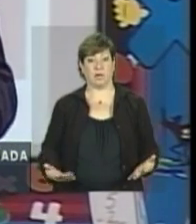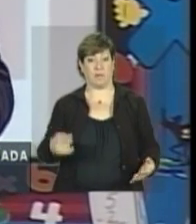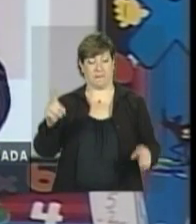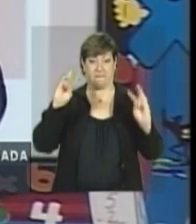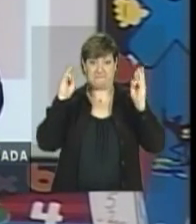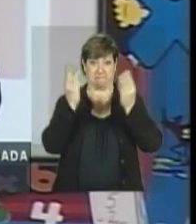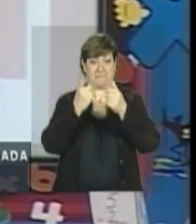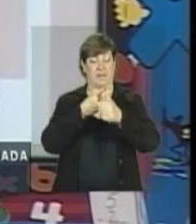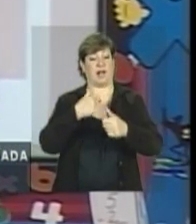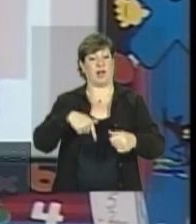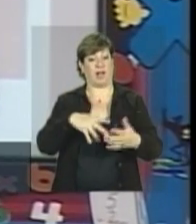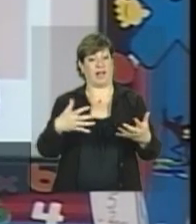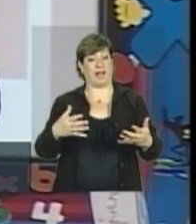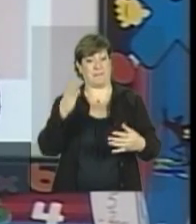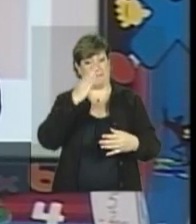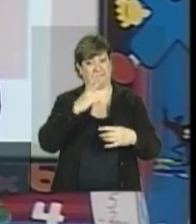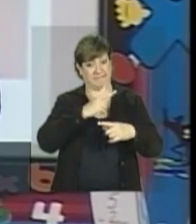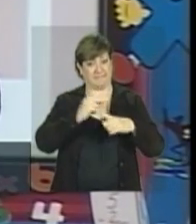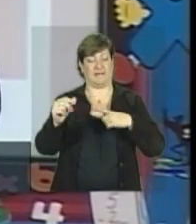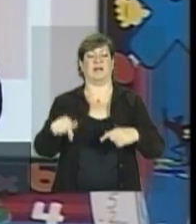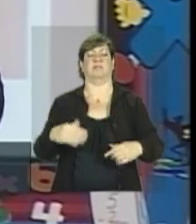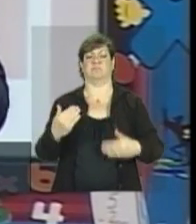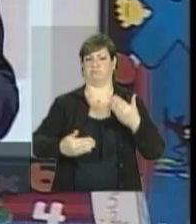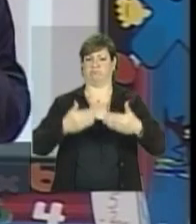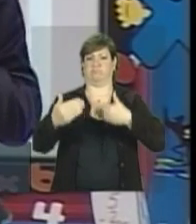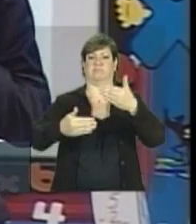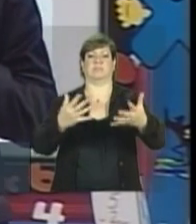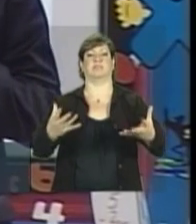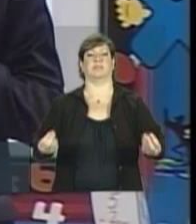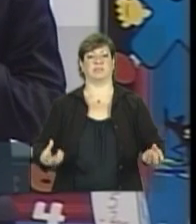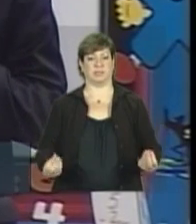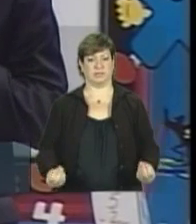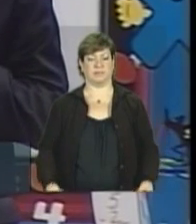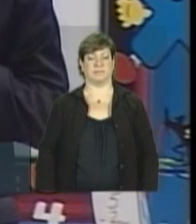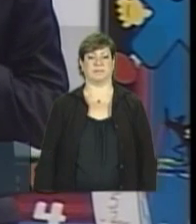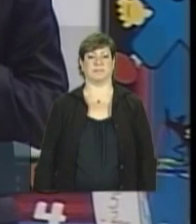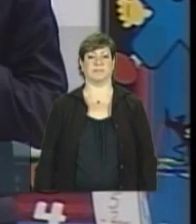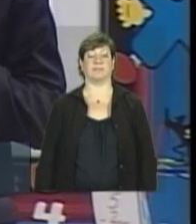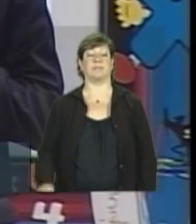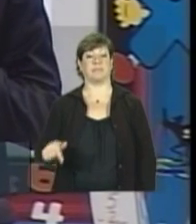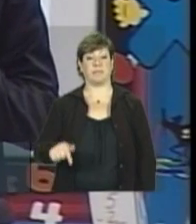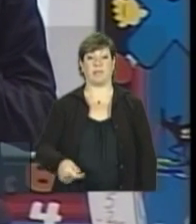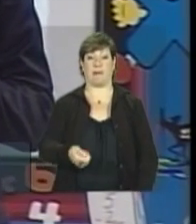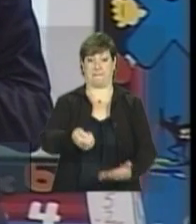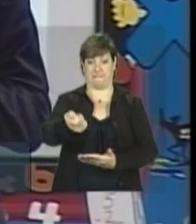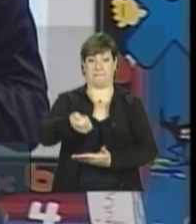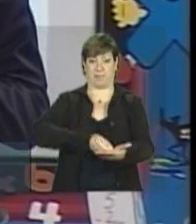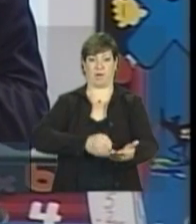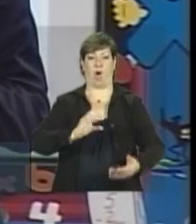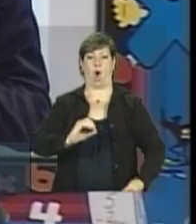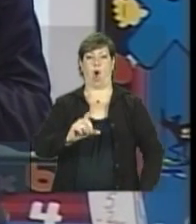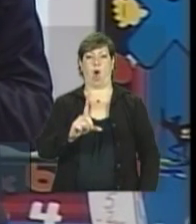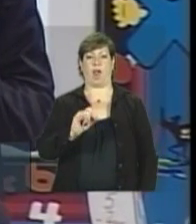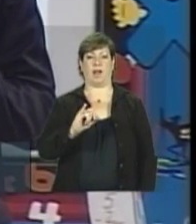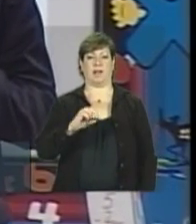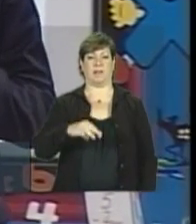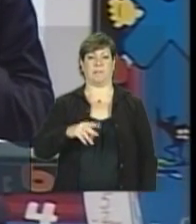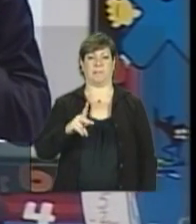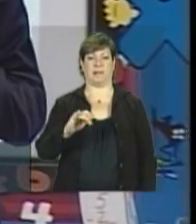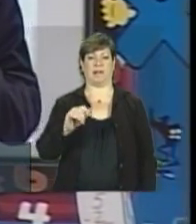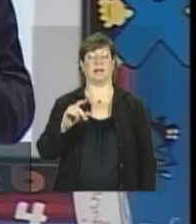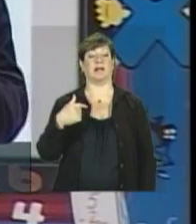está avançando, e a matemática está ganhando espaço. A Olimpíada também, seguramente, eu espero que motive